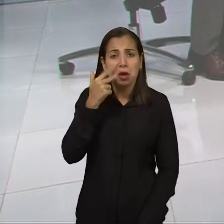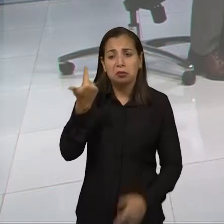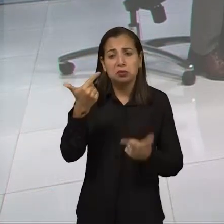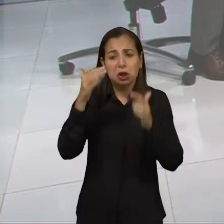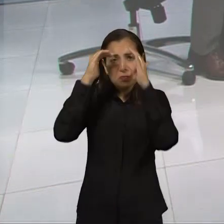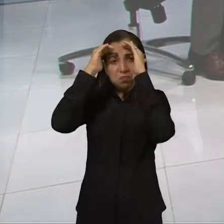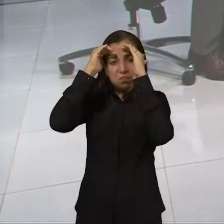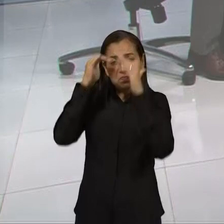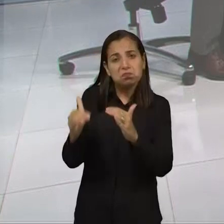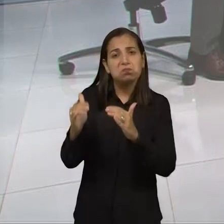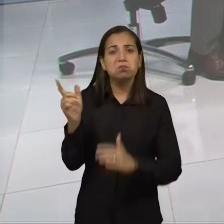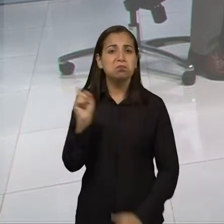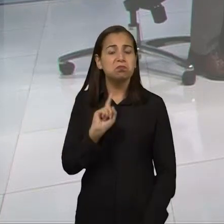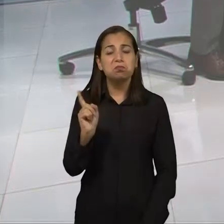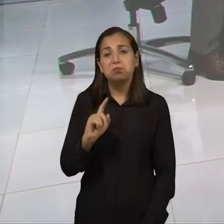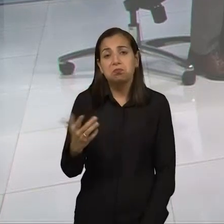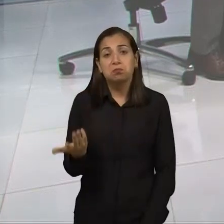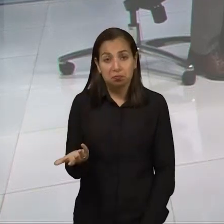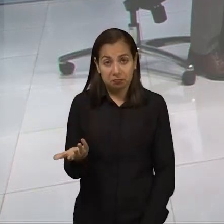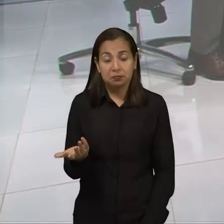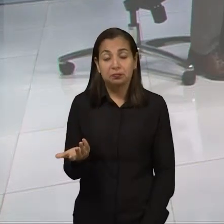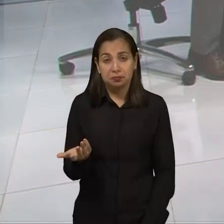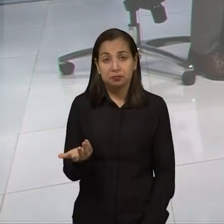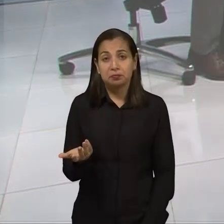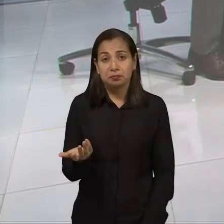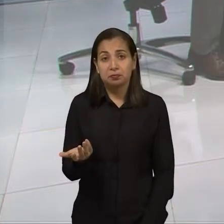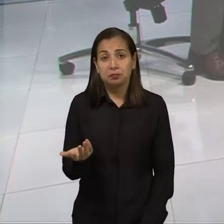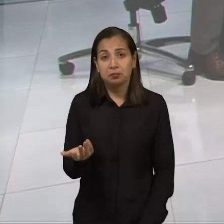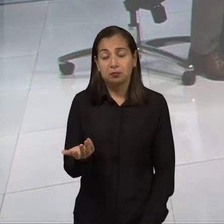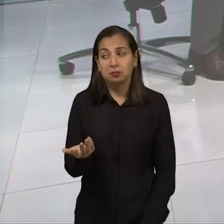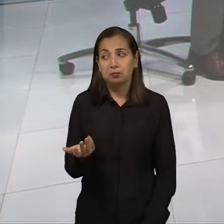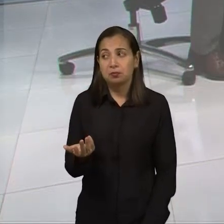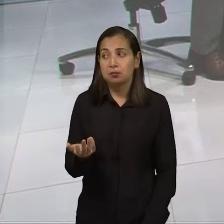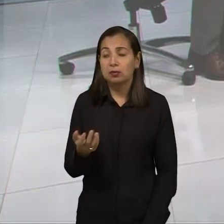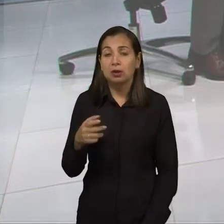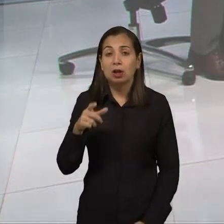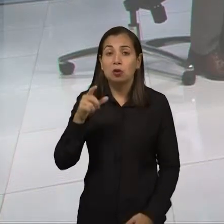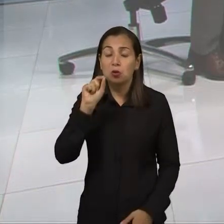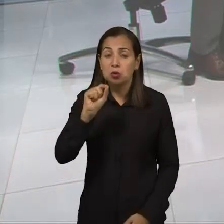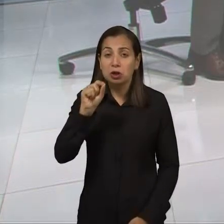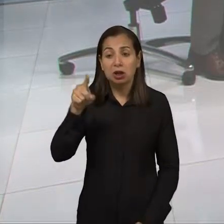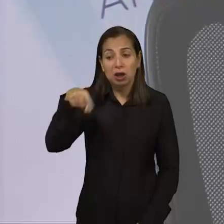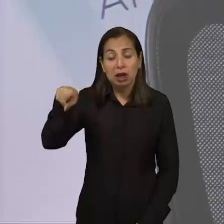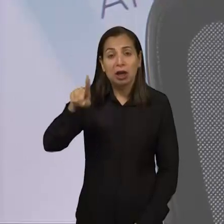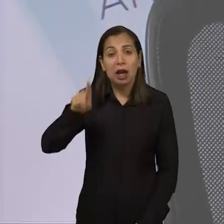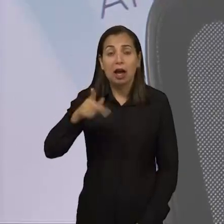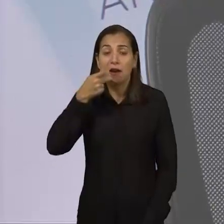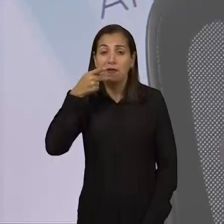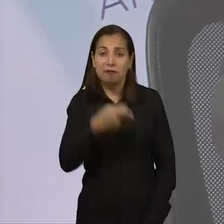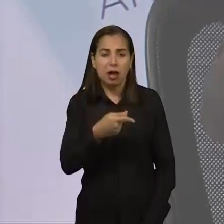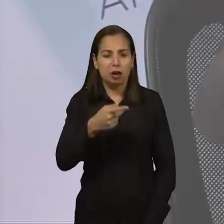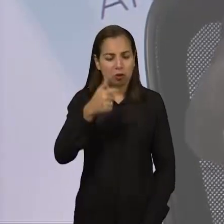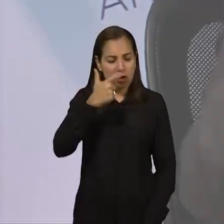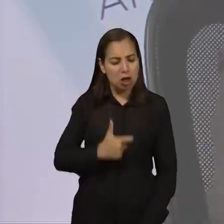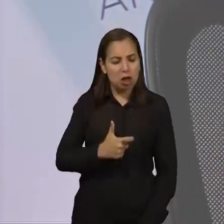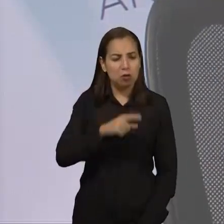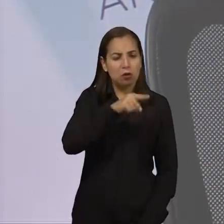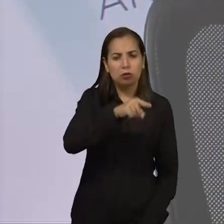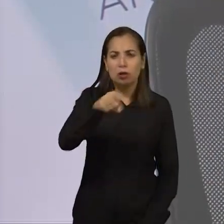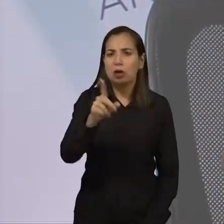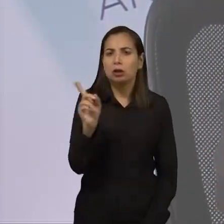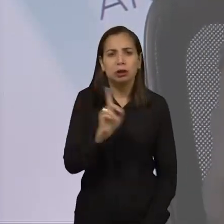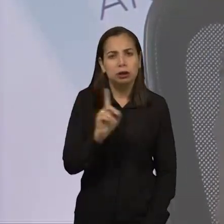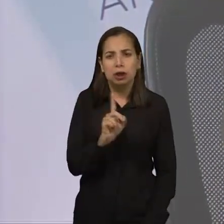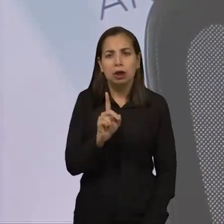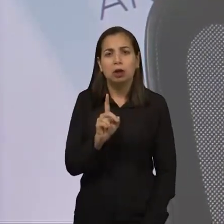é que dizem, aqui o professor Martoni, né, me ensina isso todo dia. Eles é que dizem, não sou eu, nem você, nem o homem do povo,